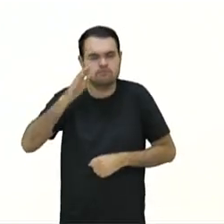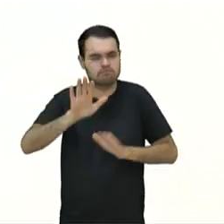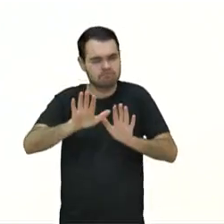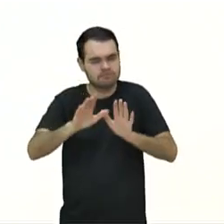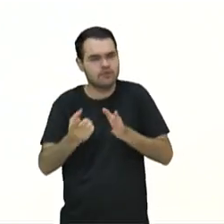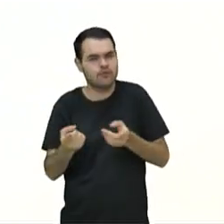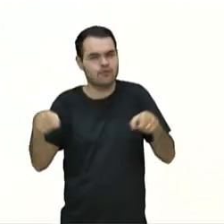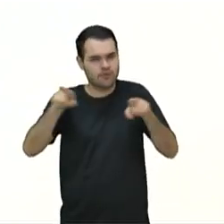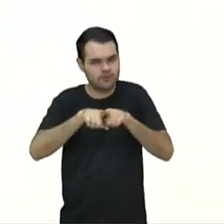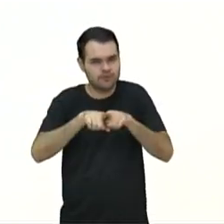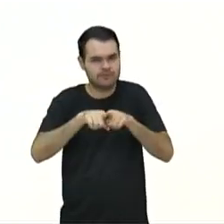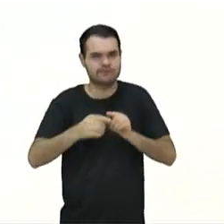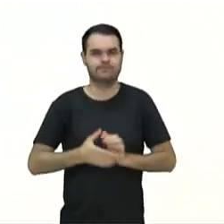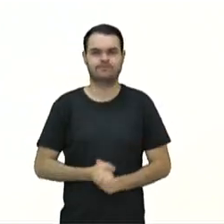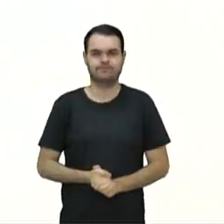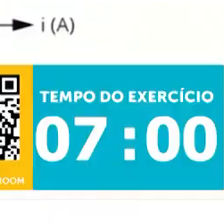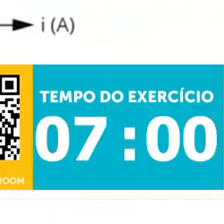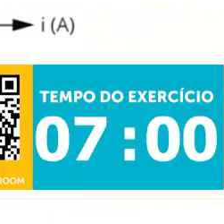voltamos já.